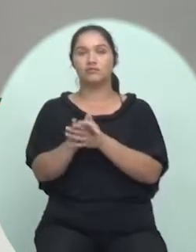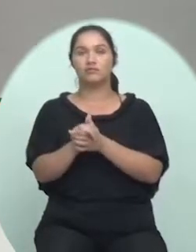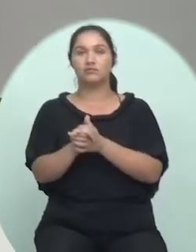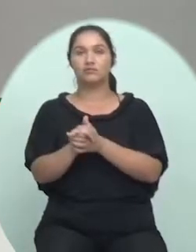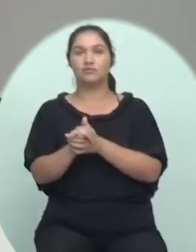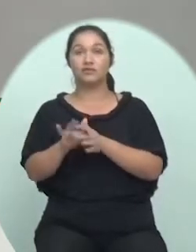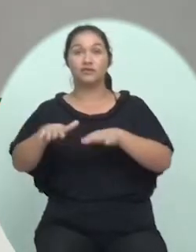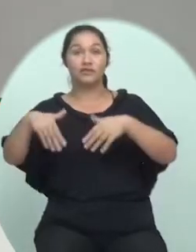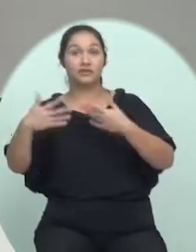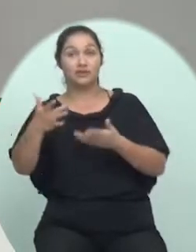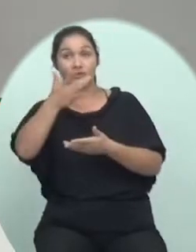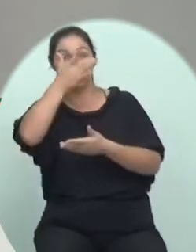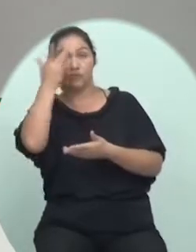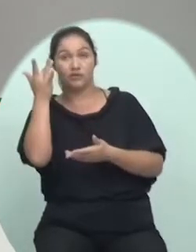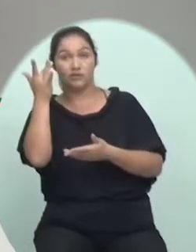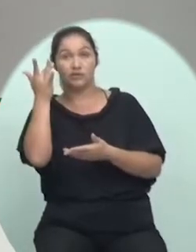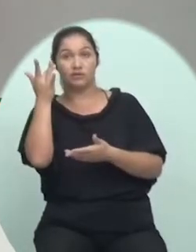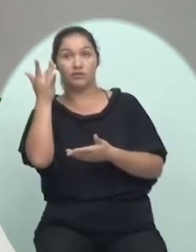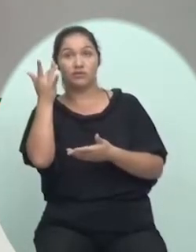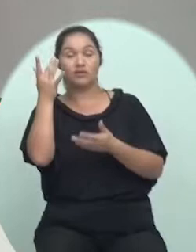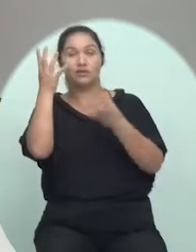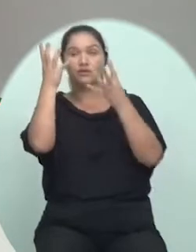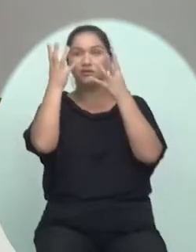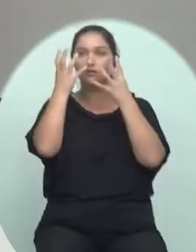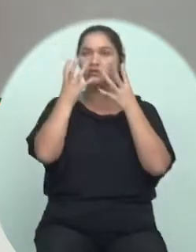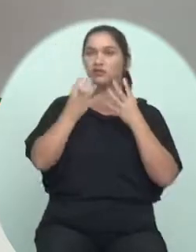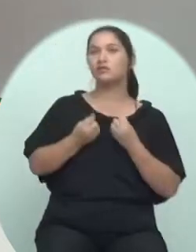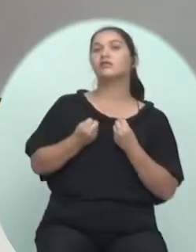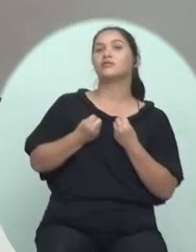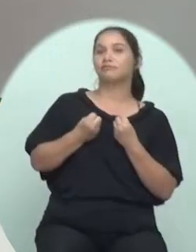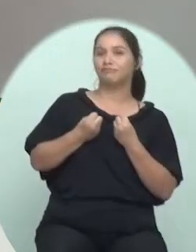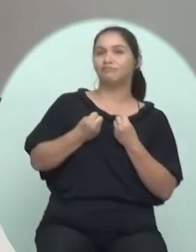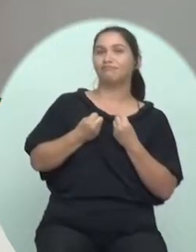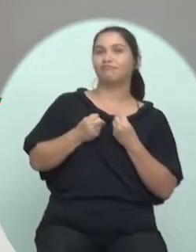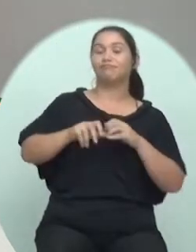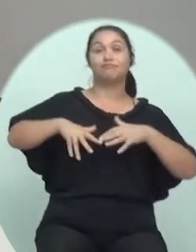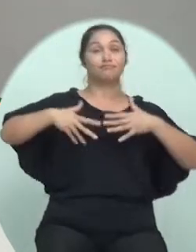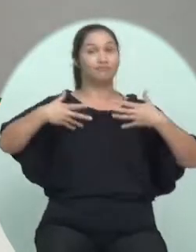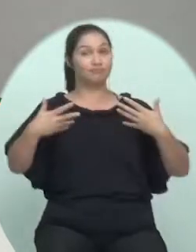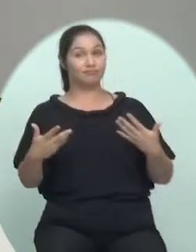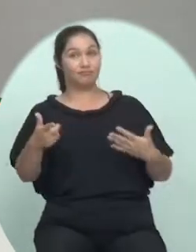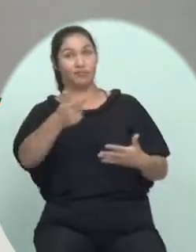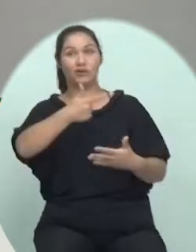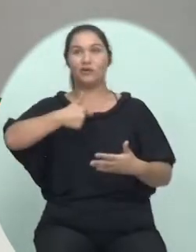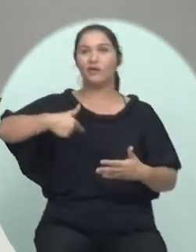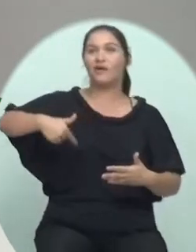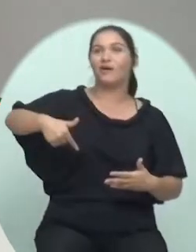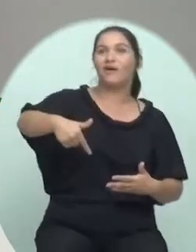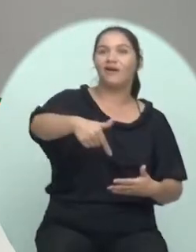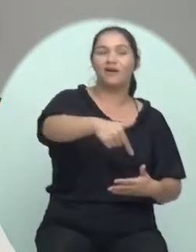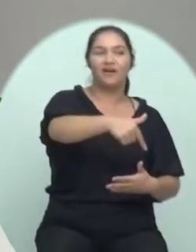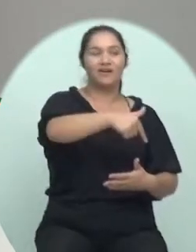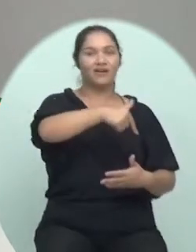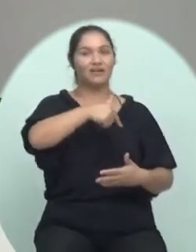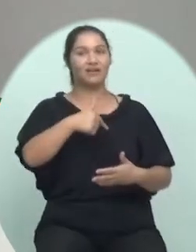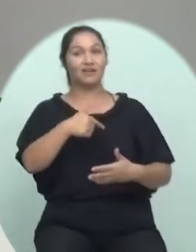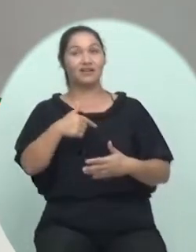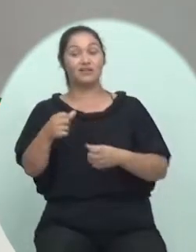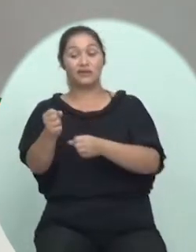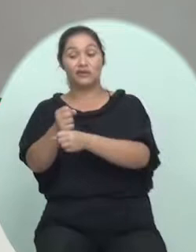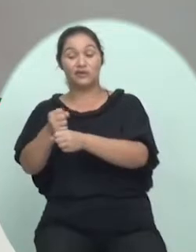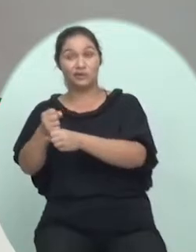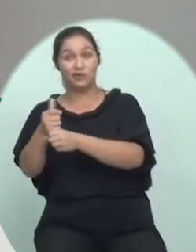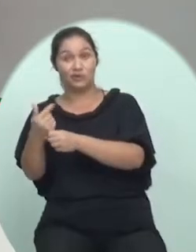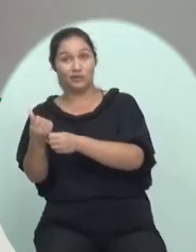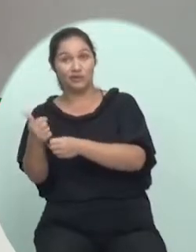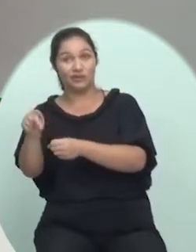se adaptassem a essa situação. Então, veja que nós alertamos aqui, em julho de